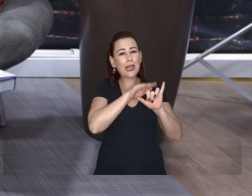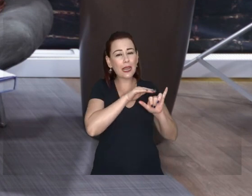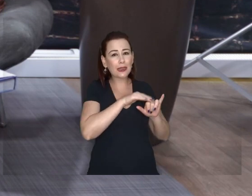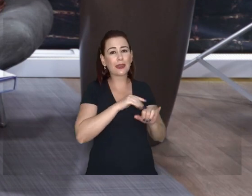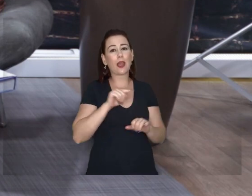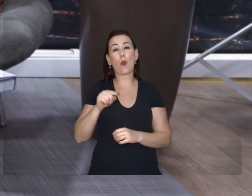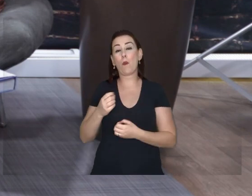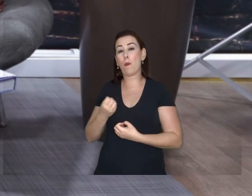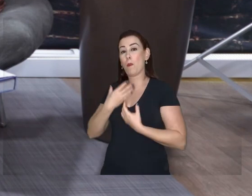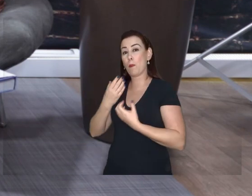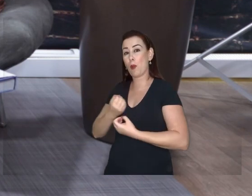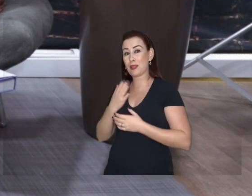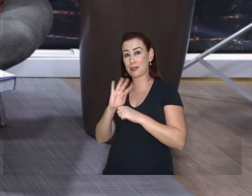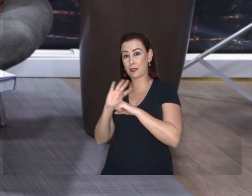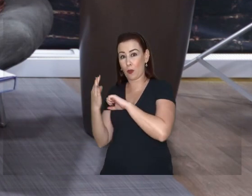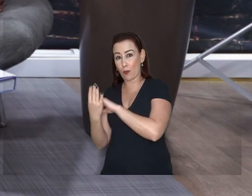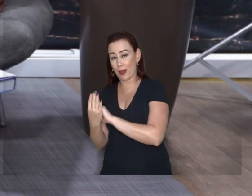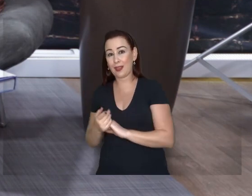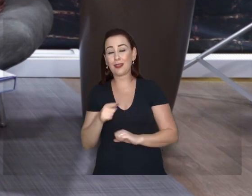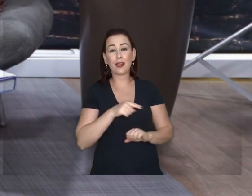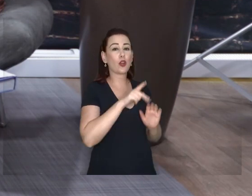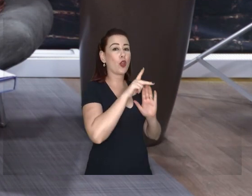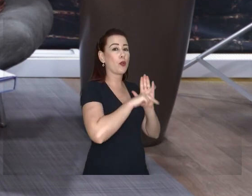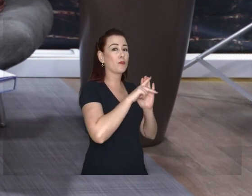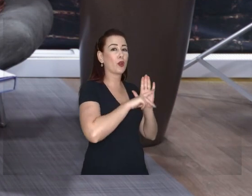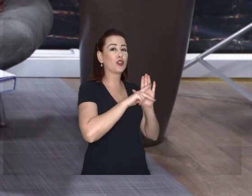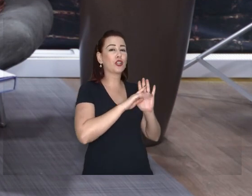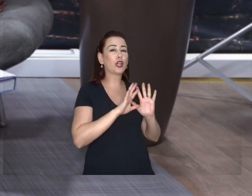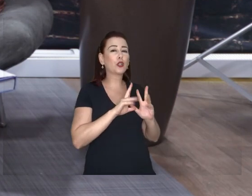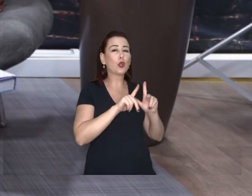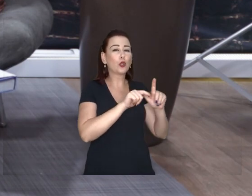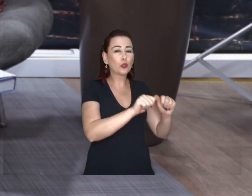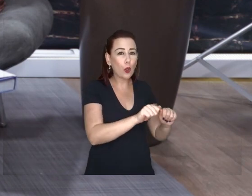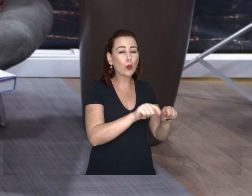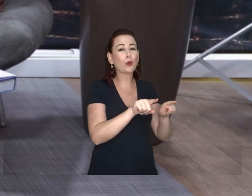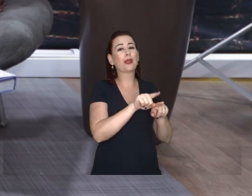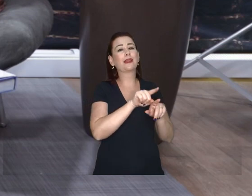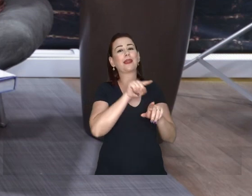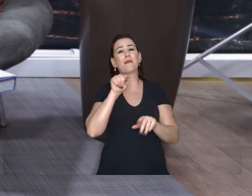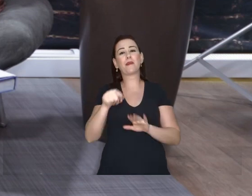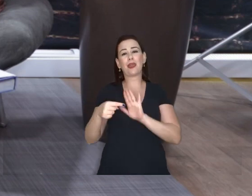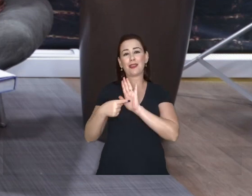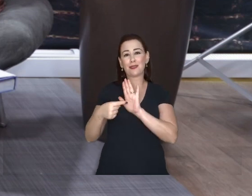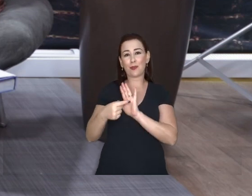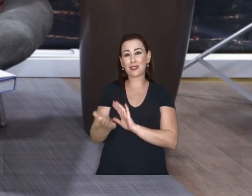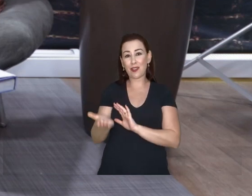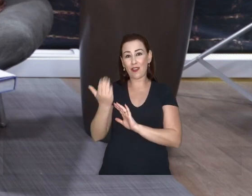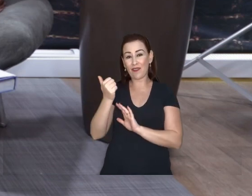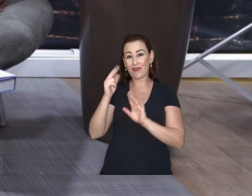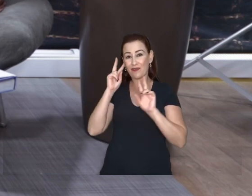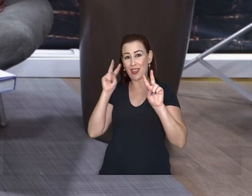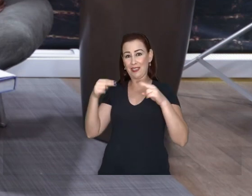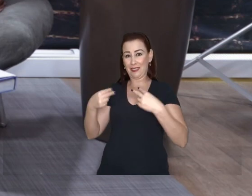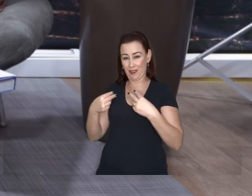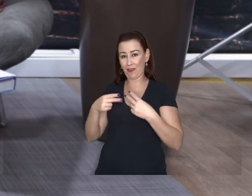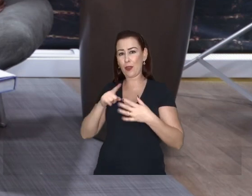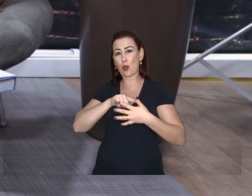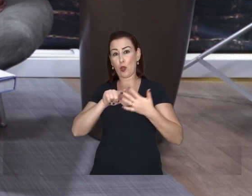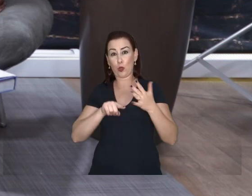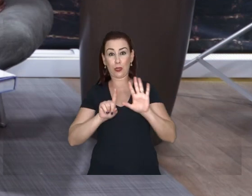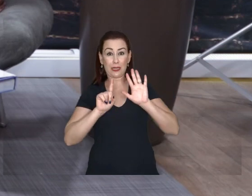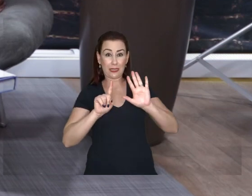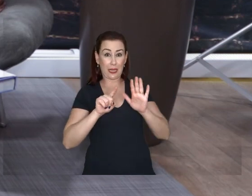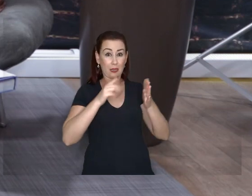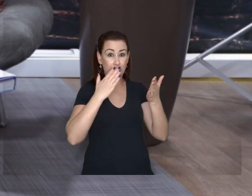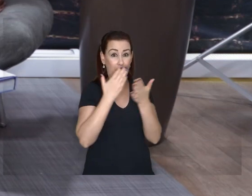na Quarentena, o Blog da Feira, o projeto Todo Feirense e a exposição Vem Se Ver no Bambá no Ceador. E